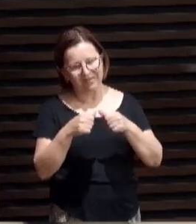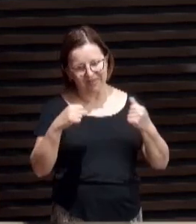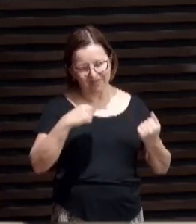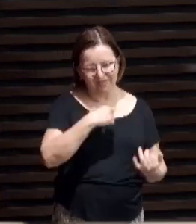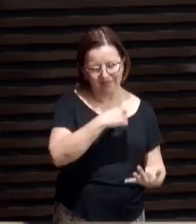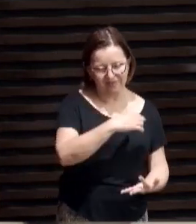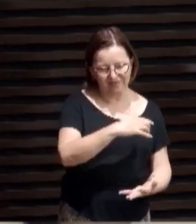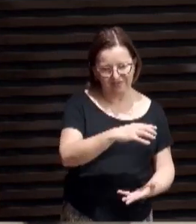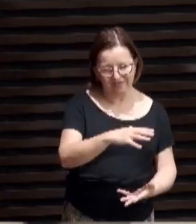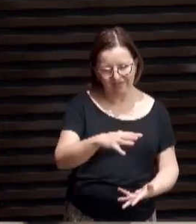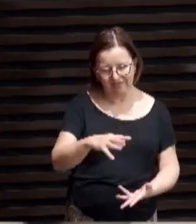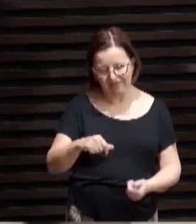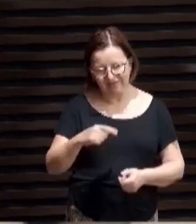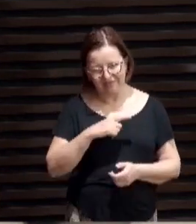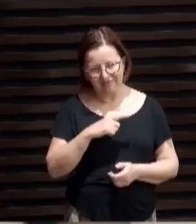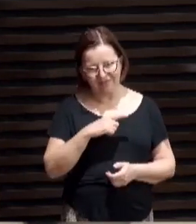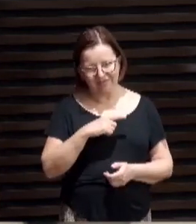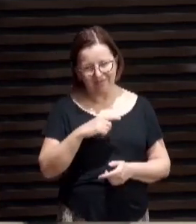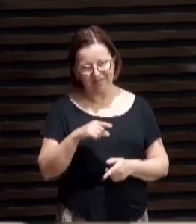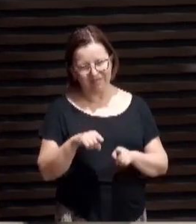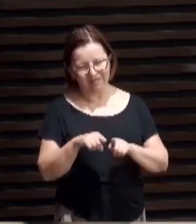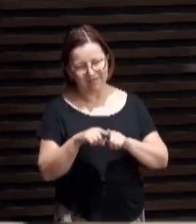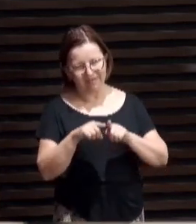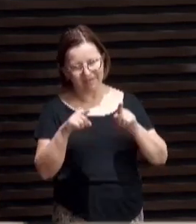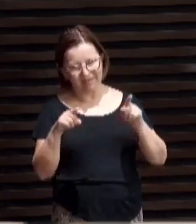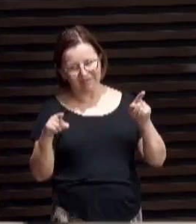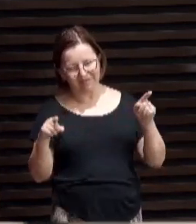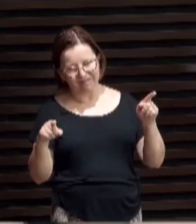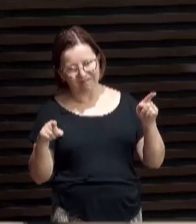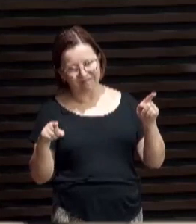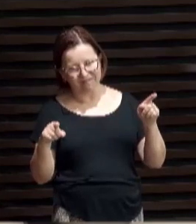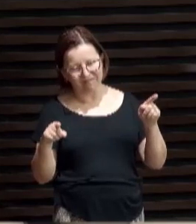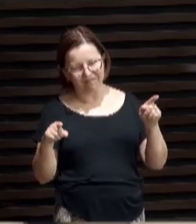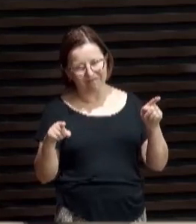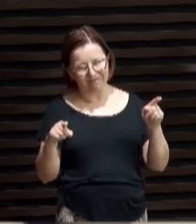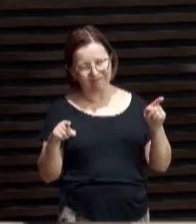mundo há, mas nem sequer